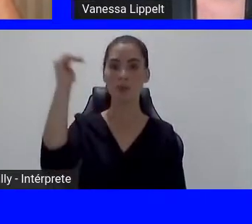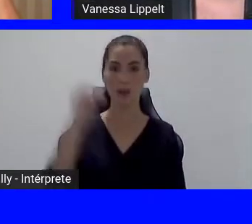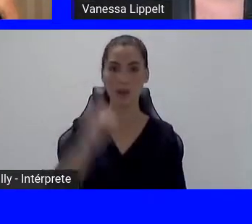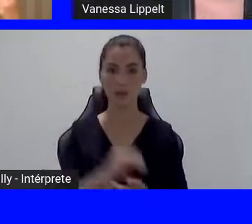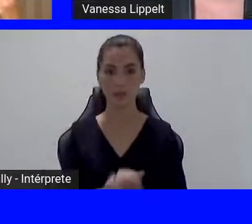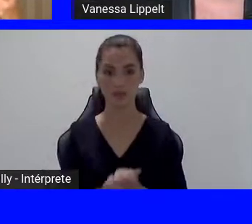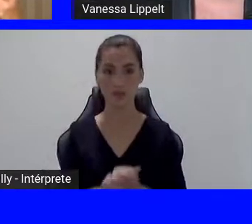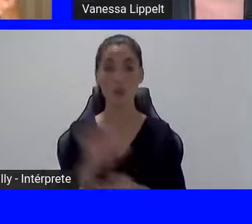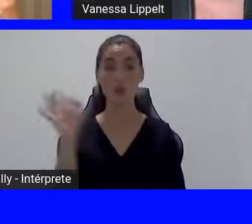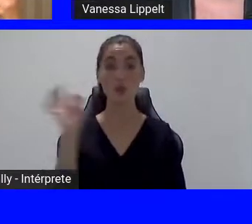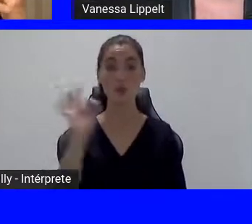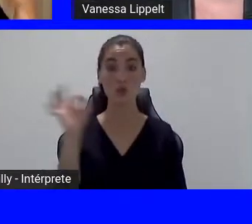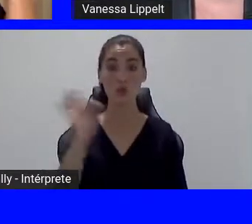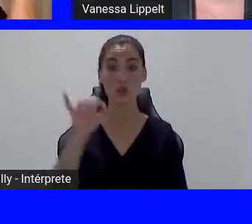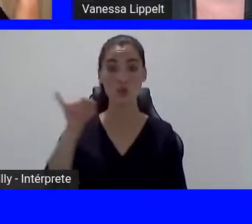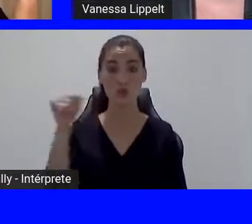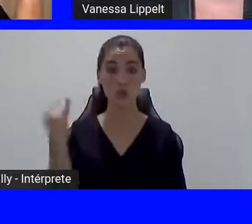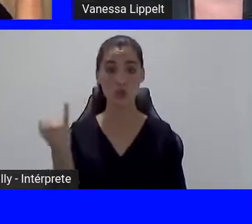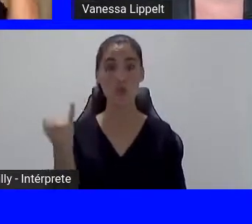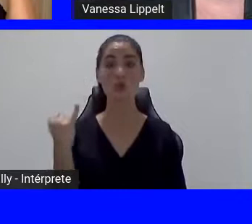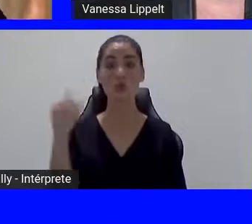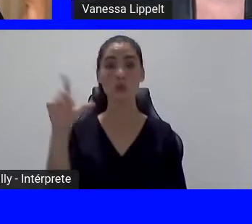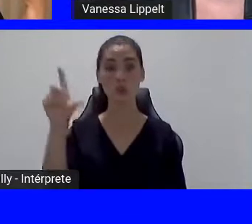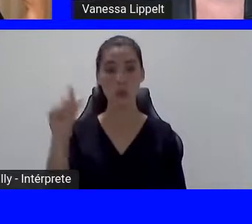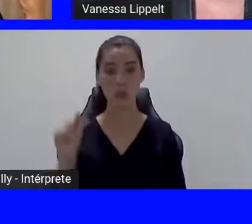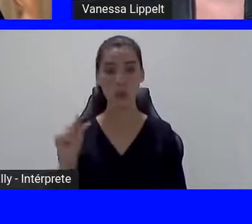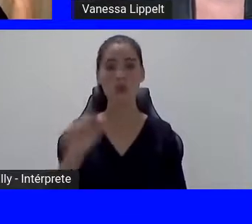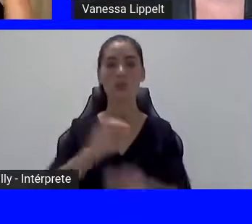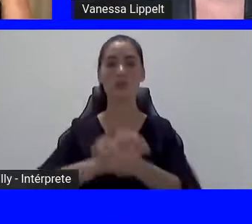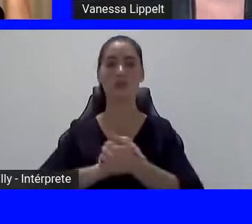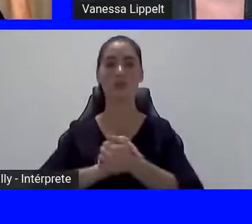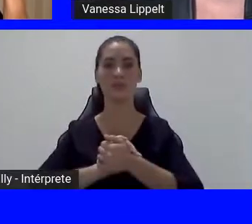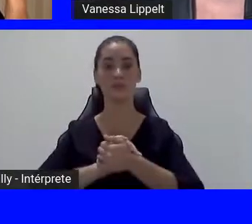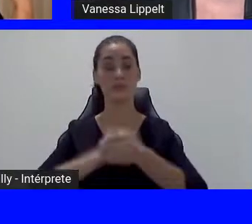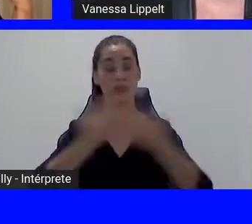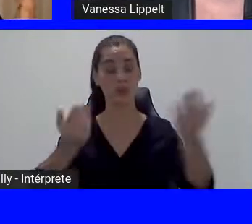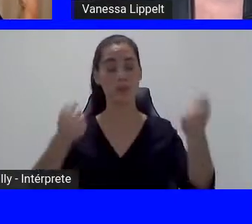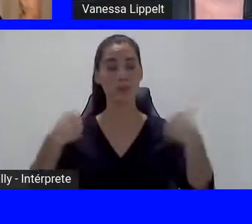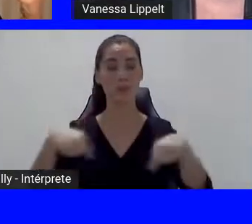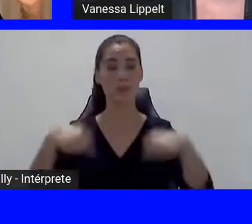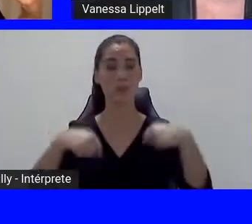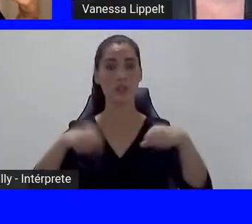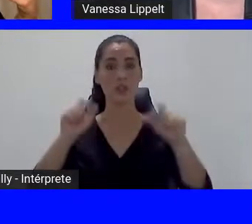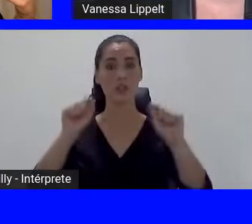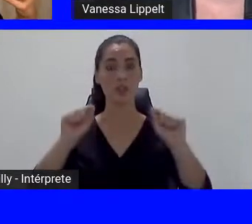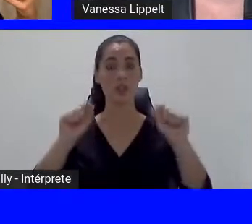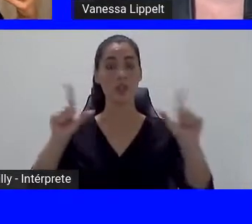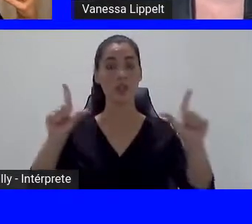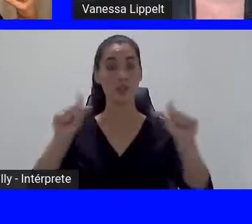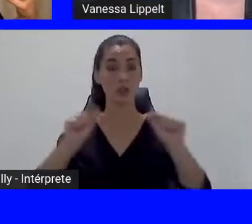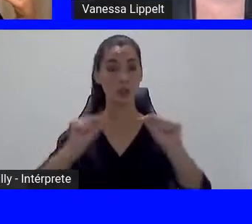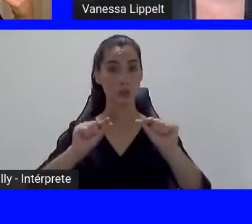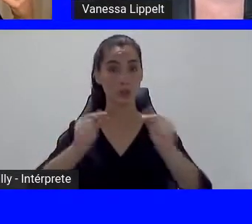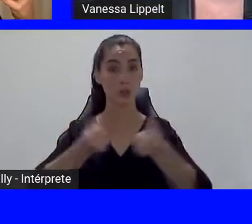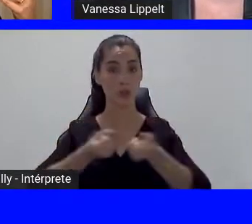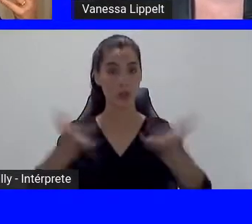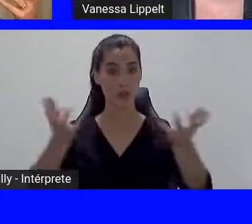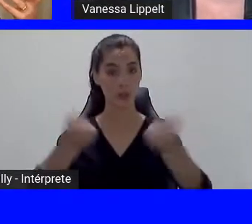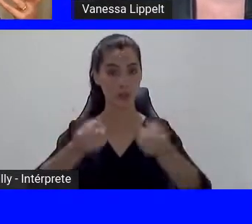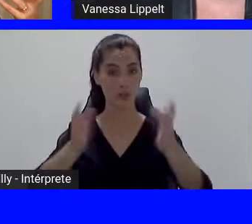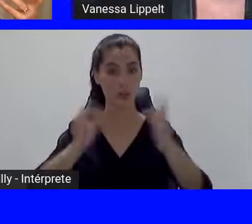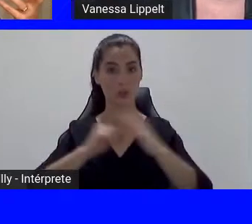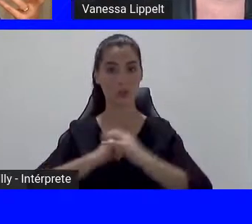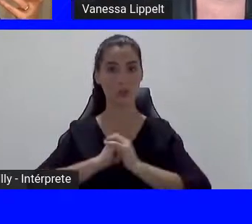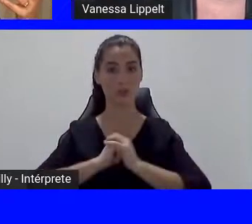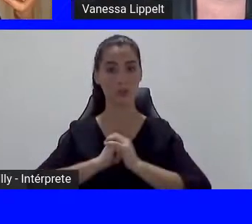isso, nós temos duas grandes reformas. De um lado, cortar gastos, numa verdadeira reforma administrativa. Não essa que está aí, que transforma o